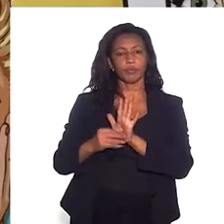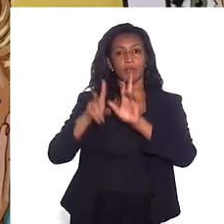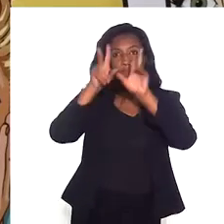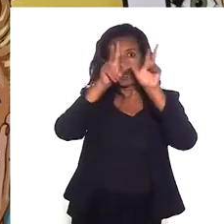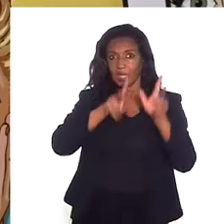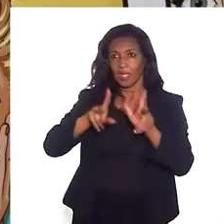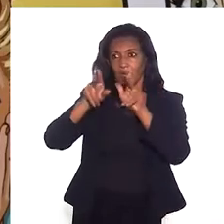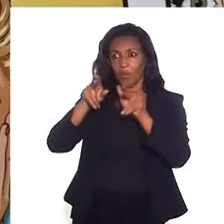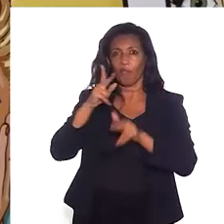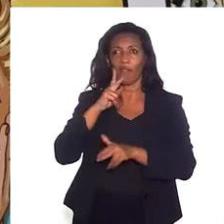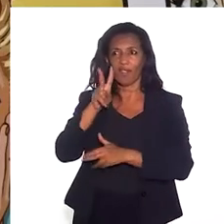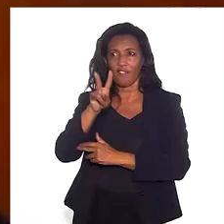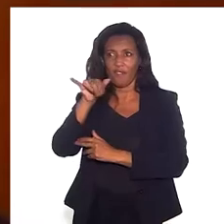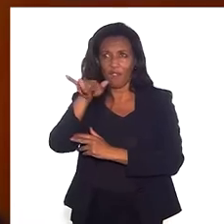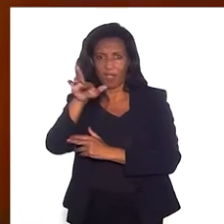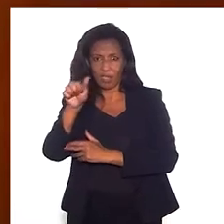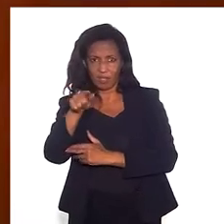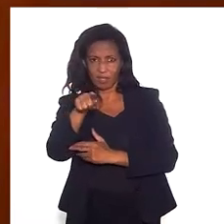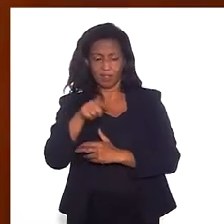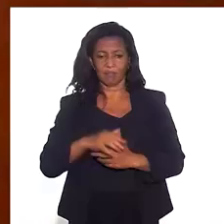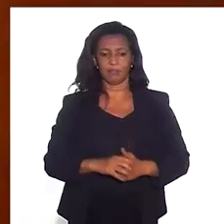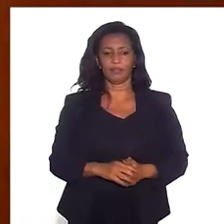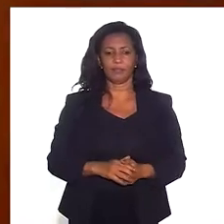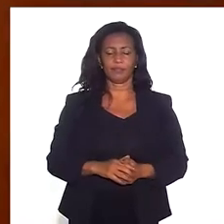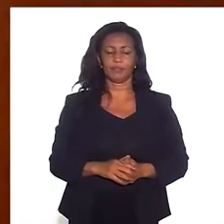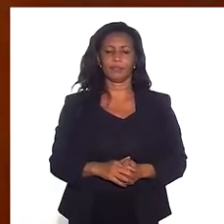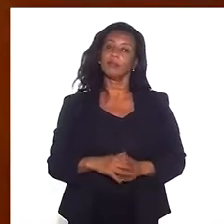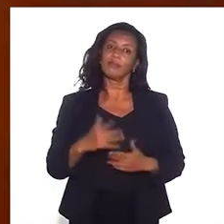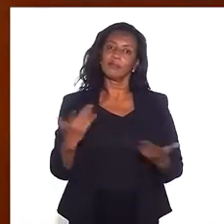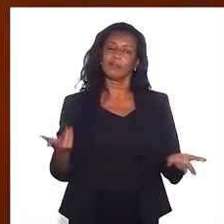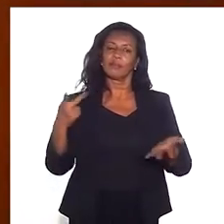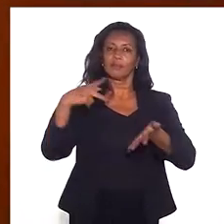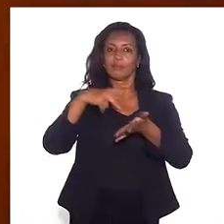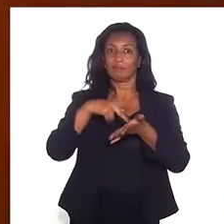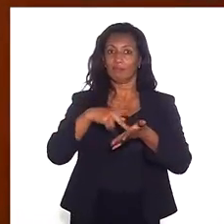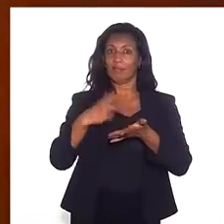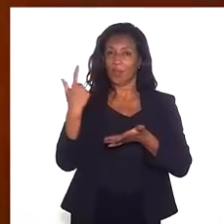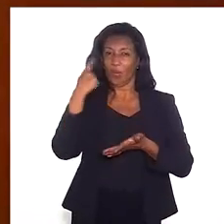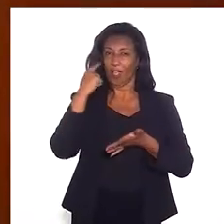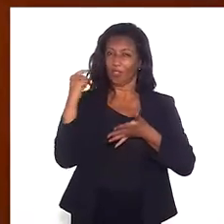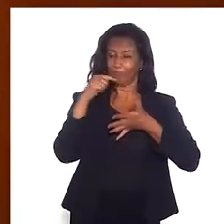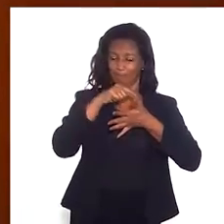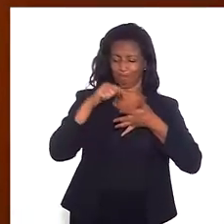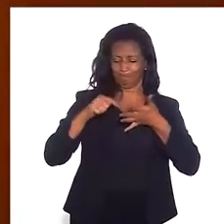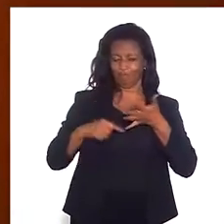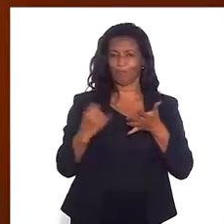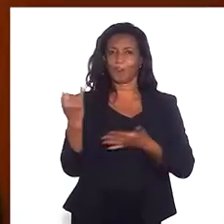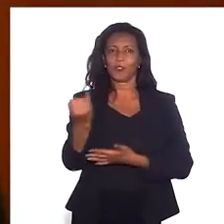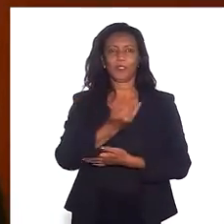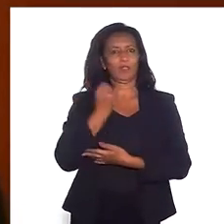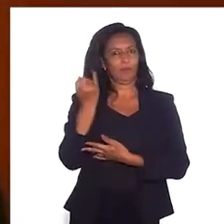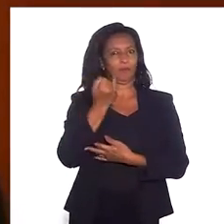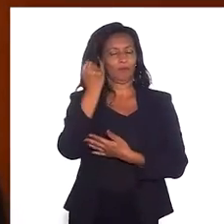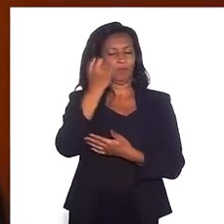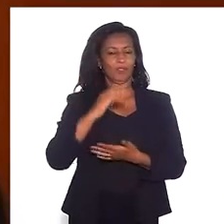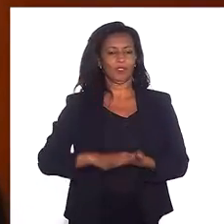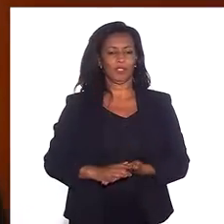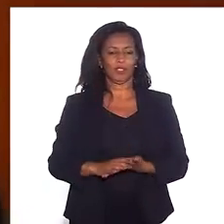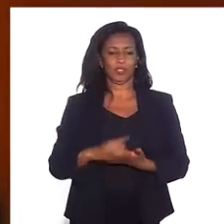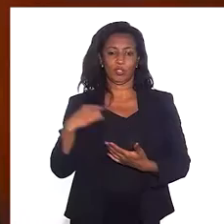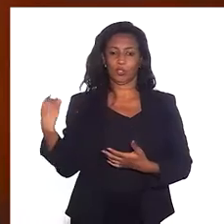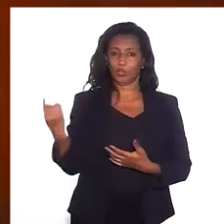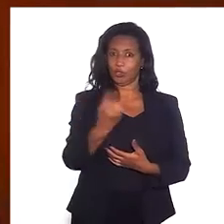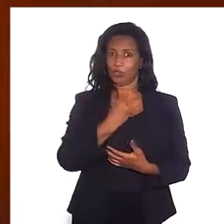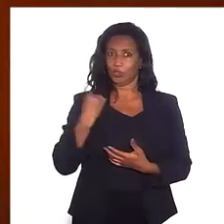perguntei para a Vanessa? Bem, eu acho que esse é, de fato, é um ponto bastante importante, né, para o